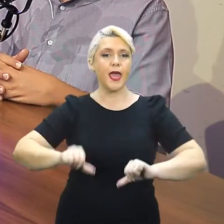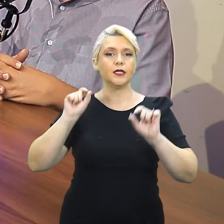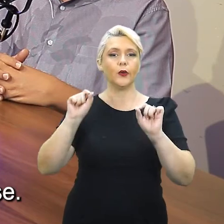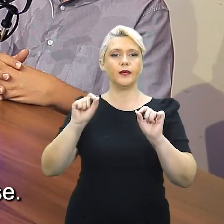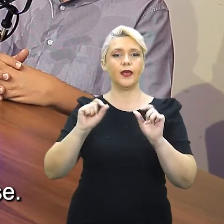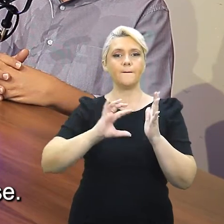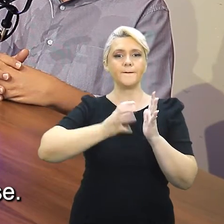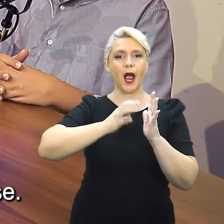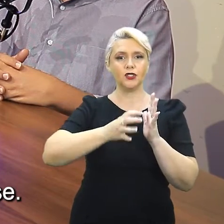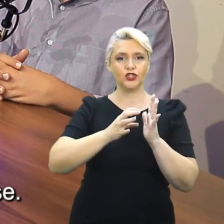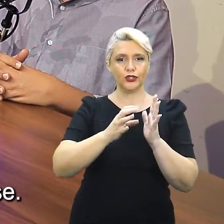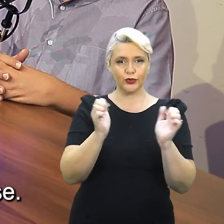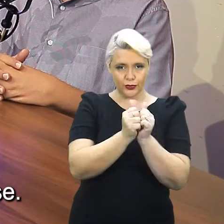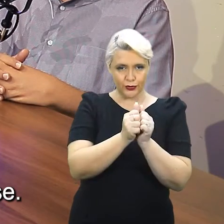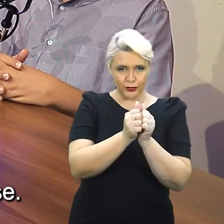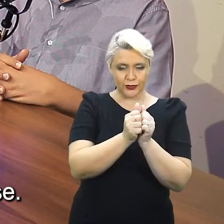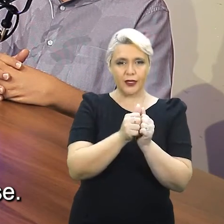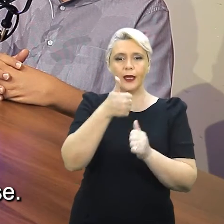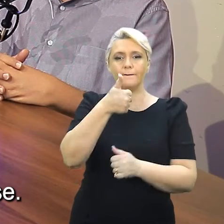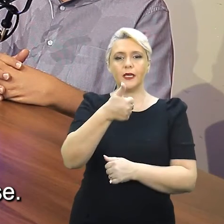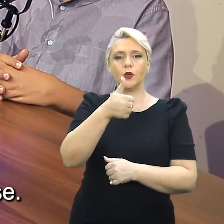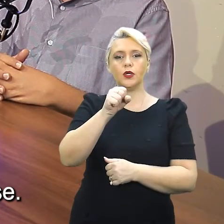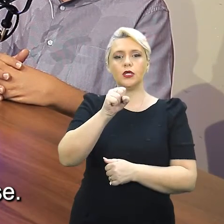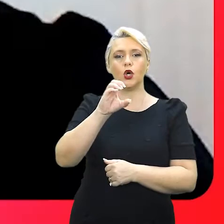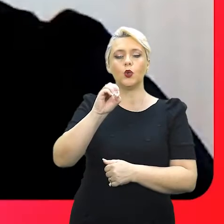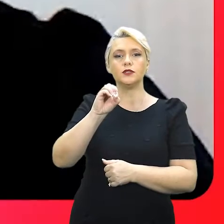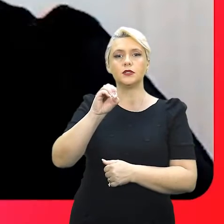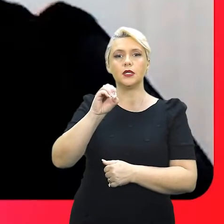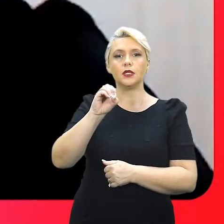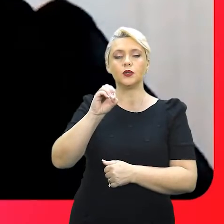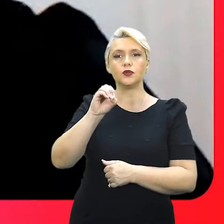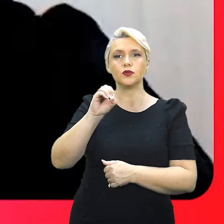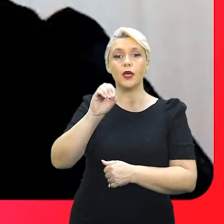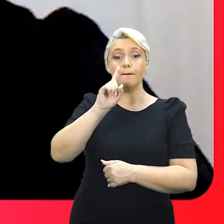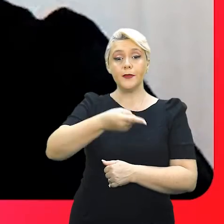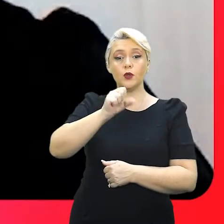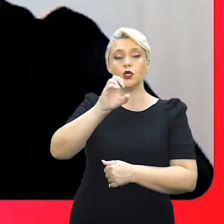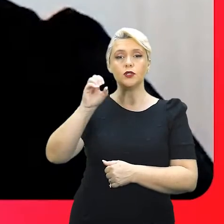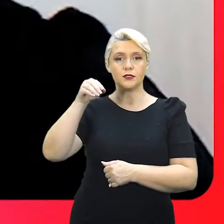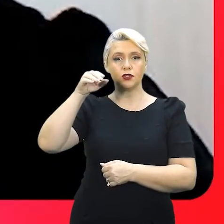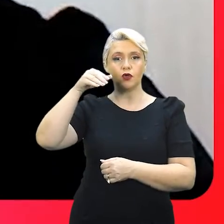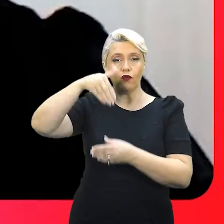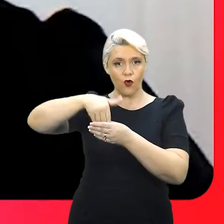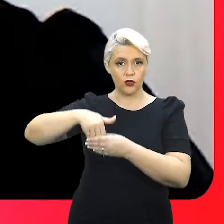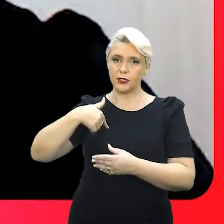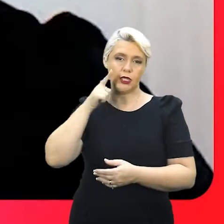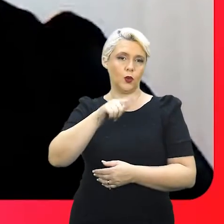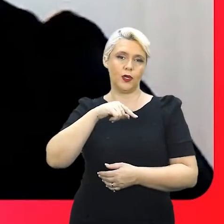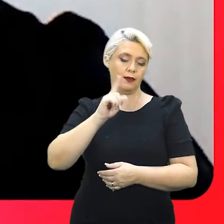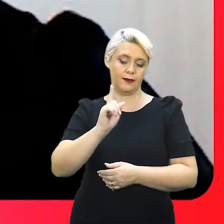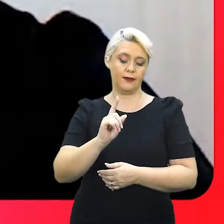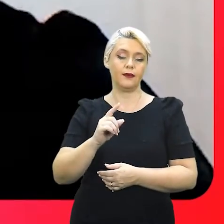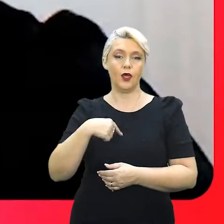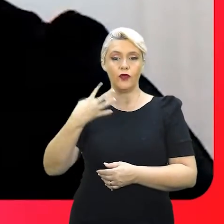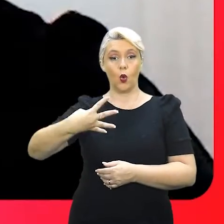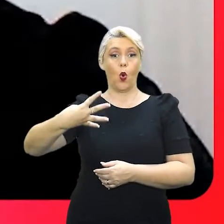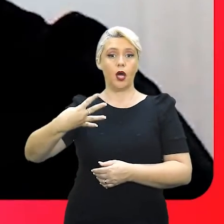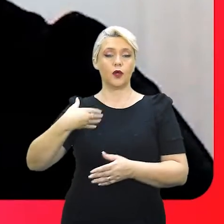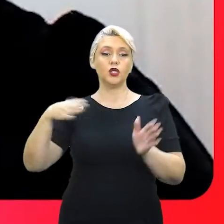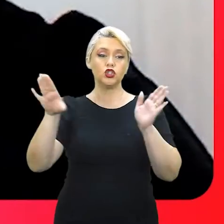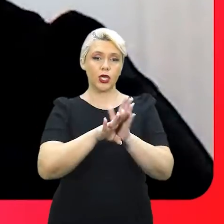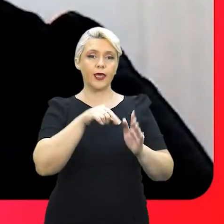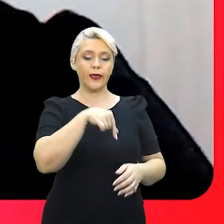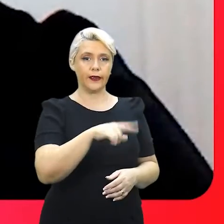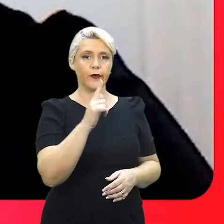legenda, por 1.800 votos, eu não tomei posse. Mas ganhei a eleição, que vale isso. Fiquei em quarto lugar. Cheguei em Goiânia